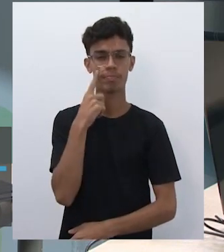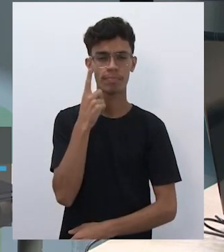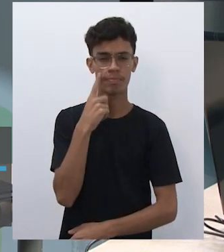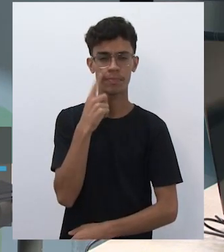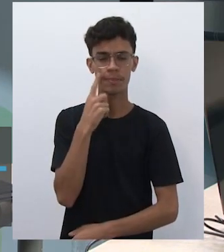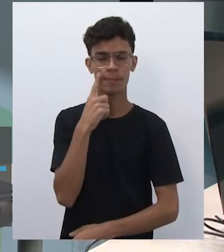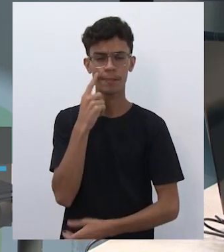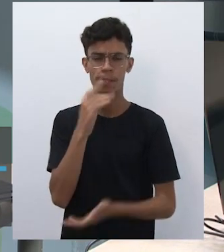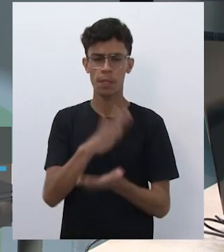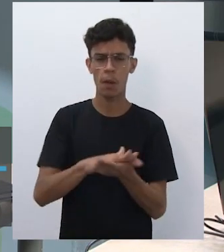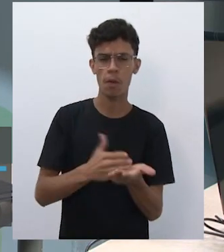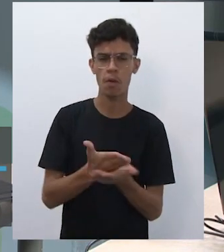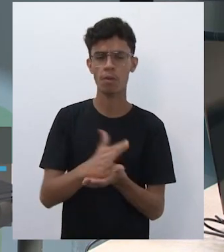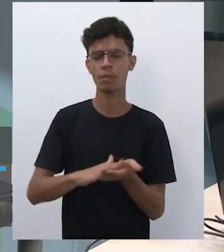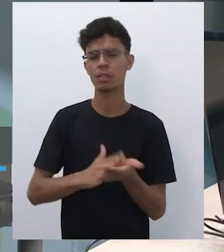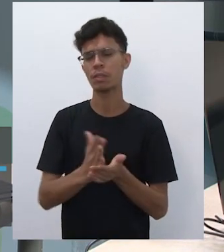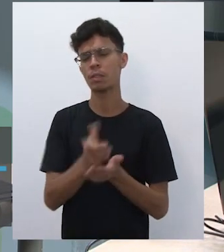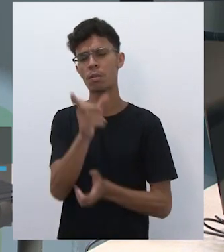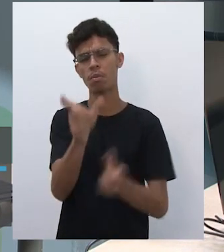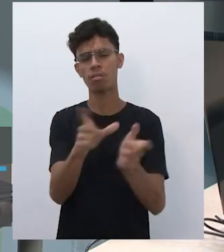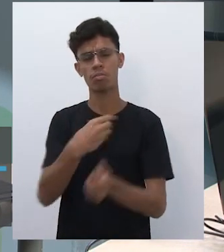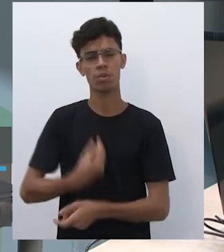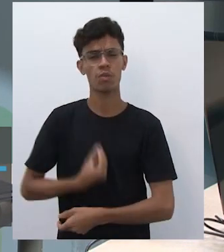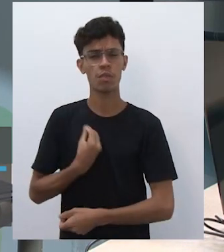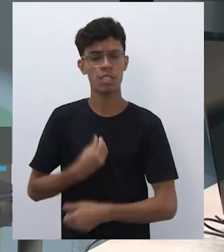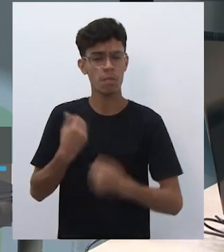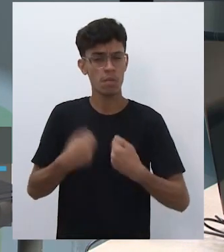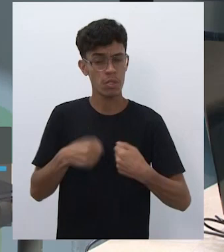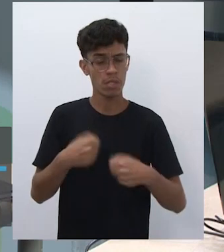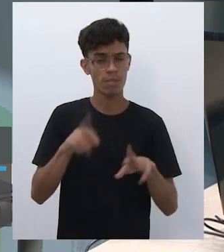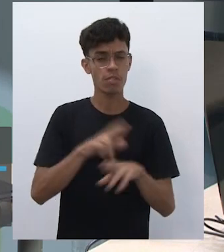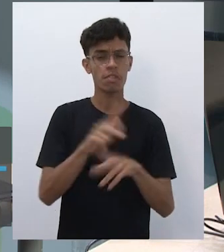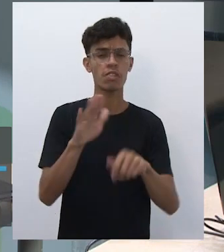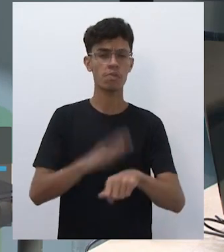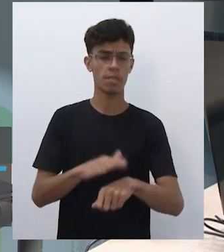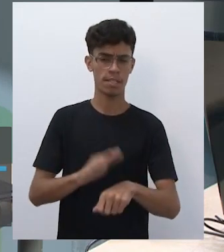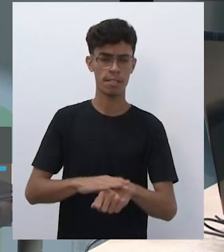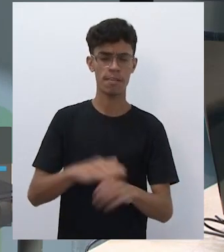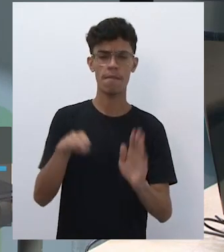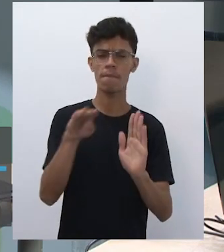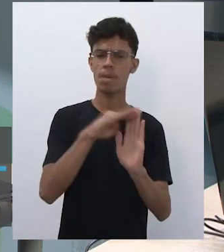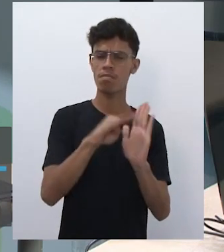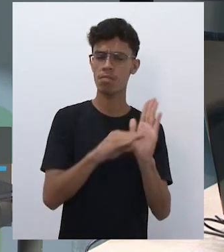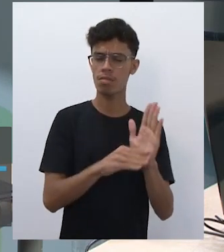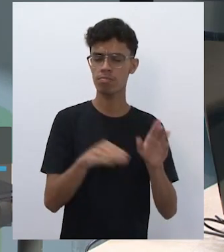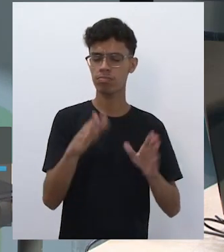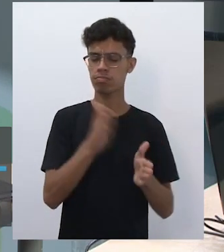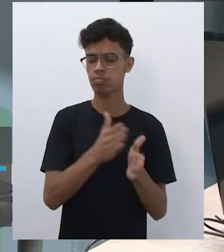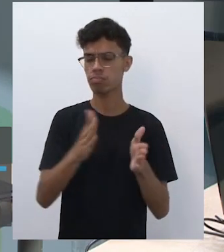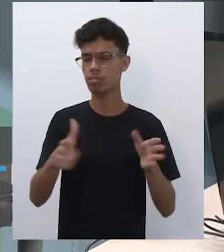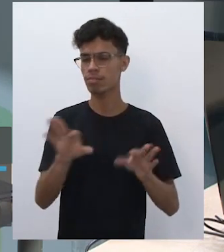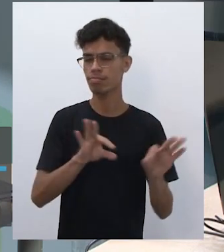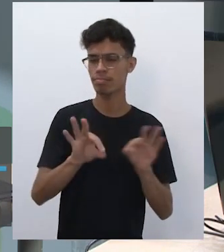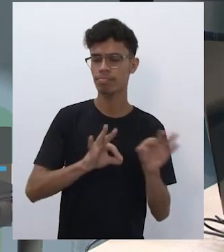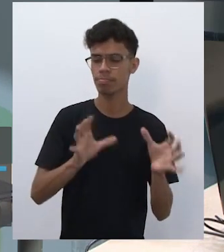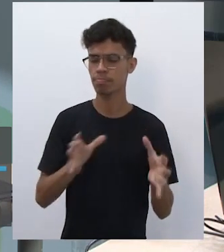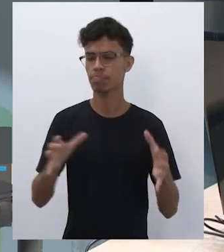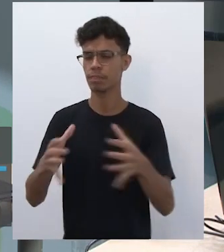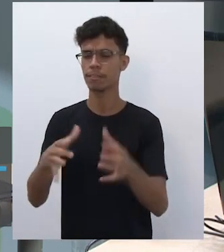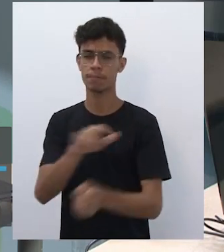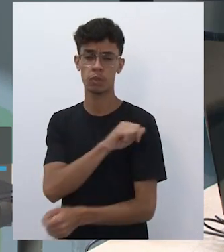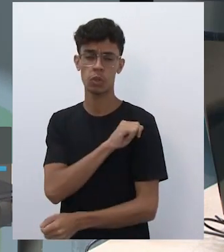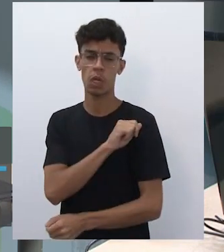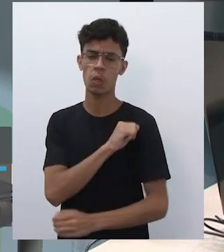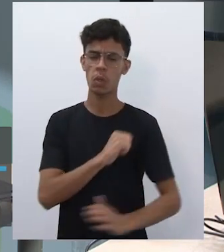está incomodando a gente e o que a gente pode fazer diferente, não é? E aí pôr no plano de ação, não é, professor Anderson? Reunir os alunos, reunir